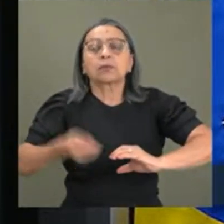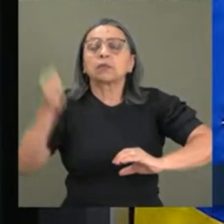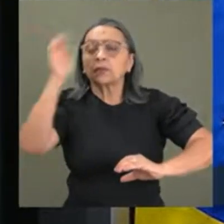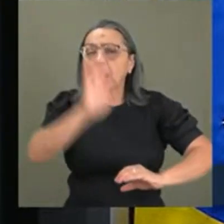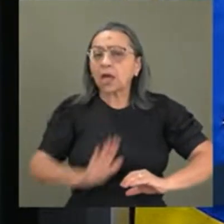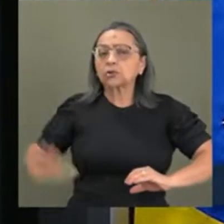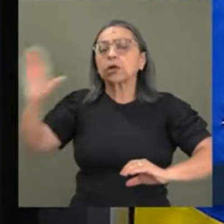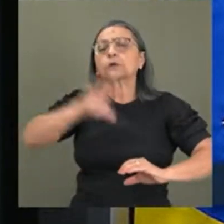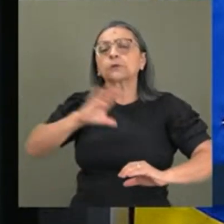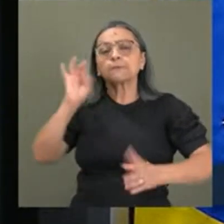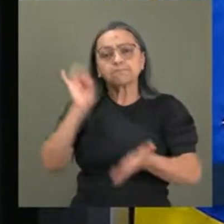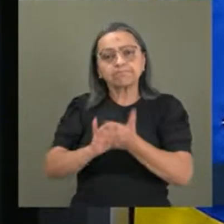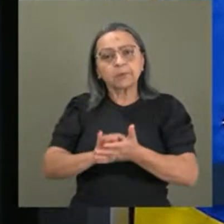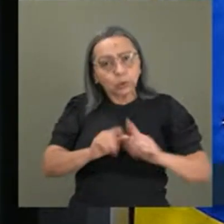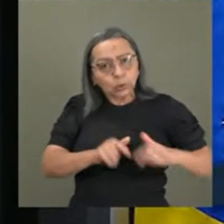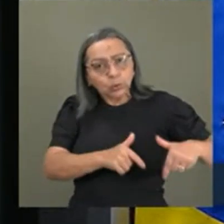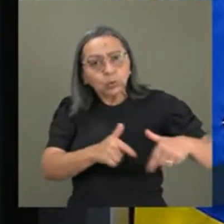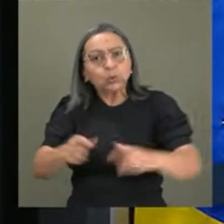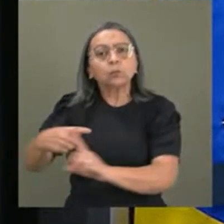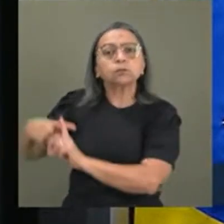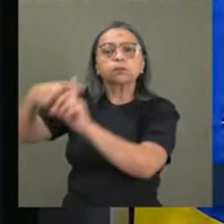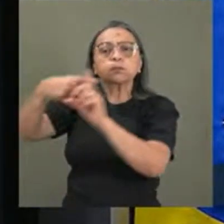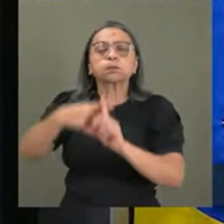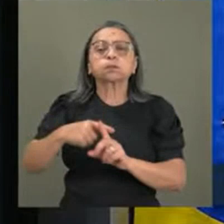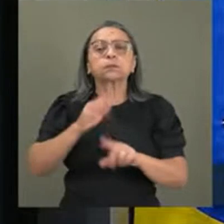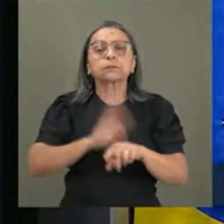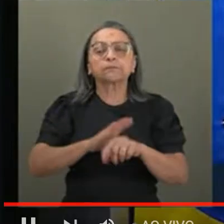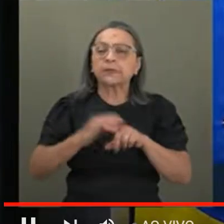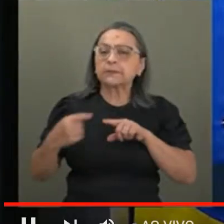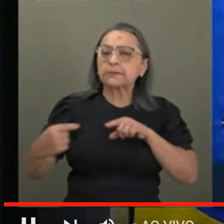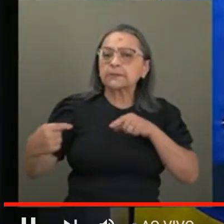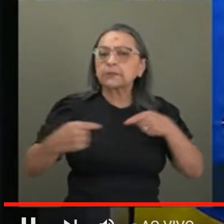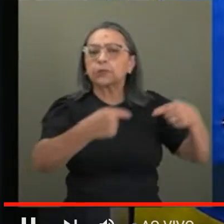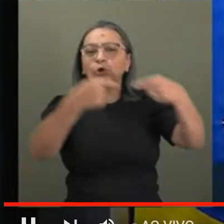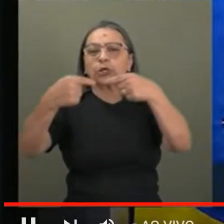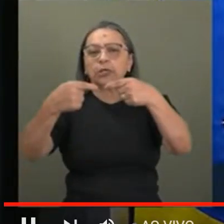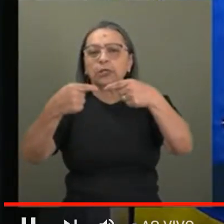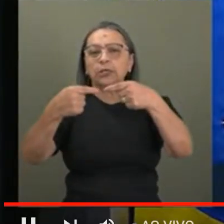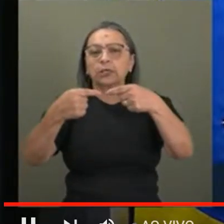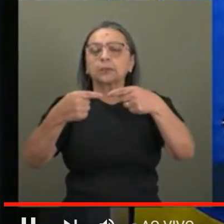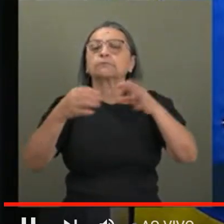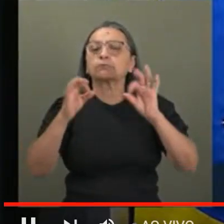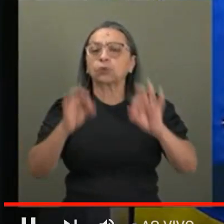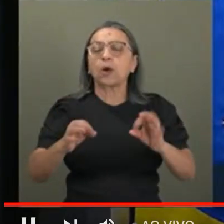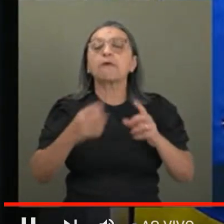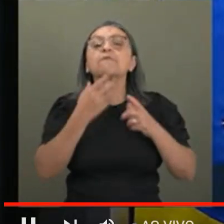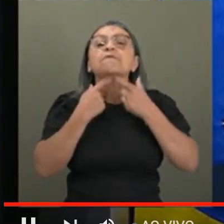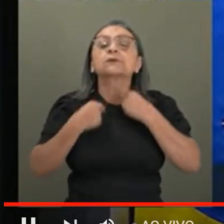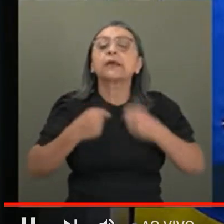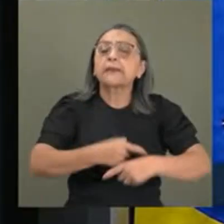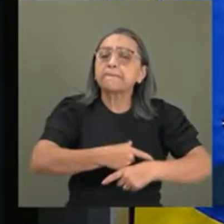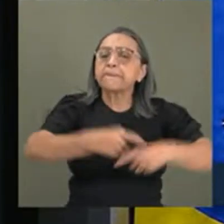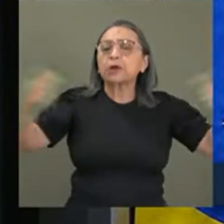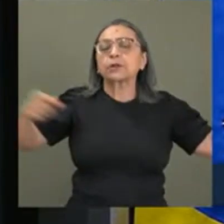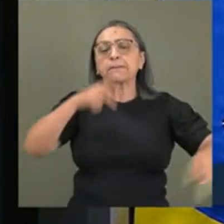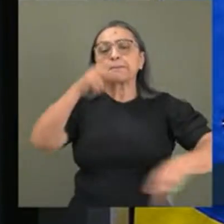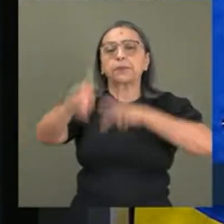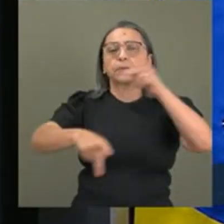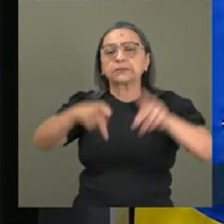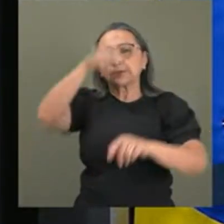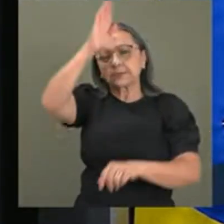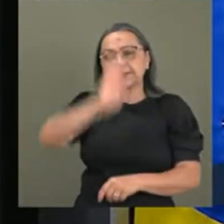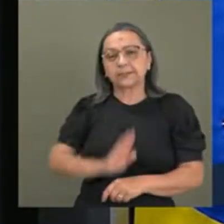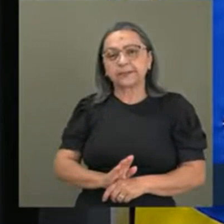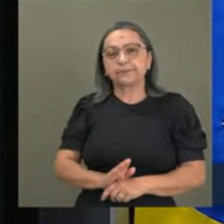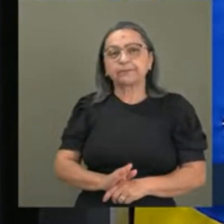atuado positivamente, em sintonia total com a vontade da grande maioria da